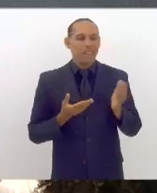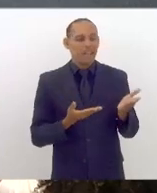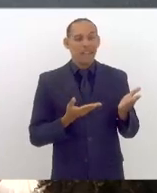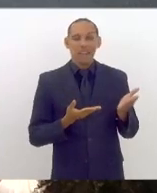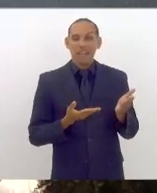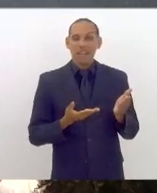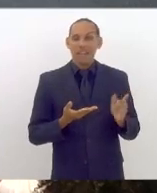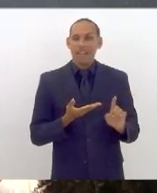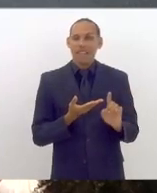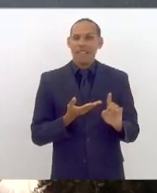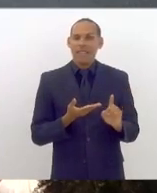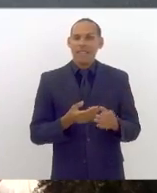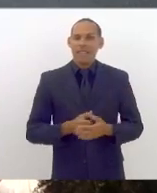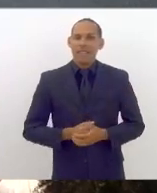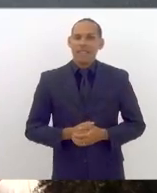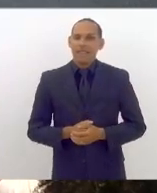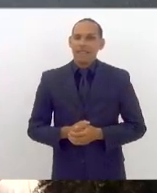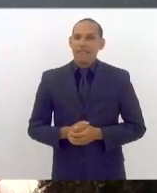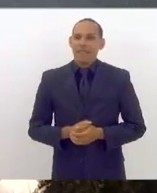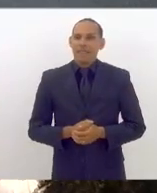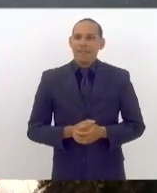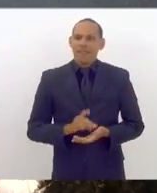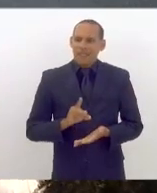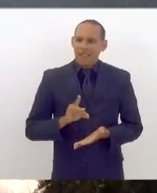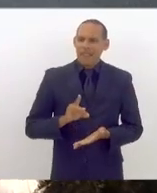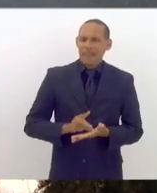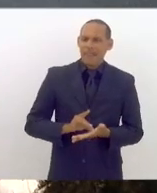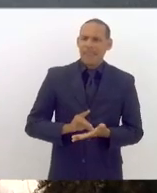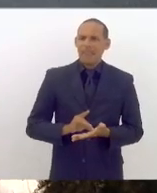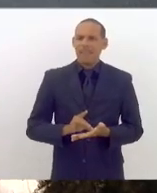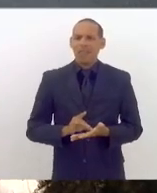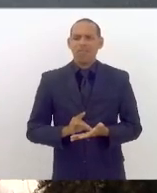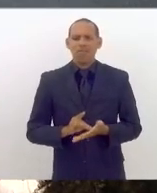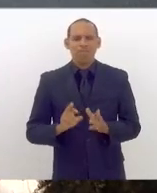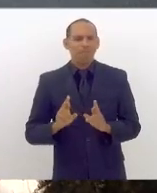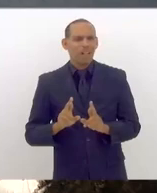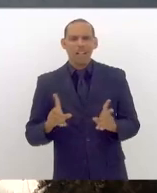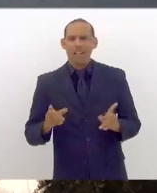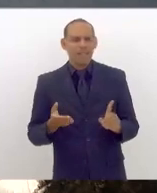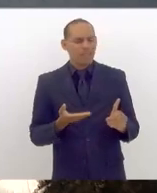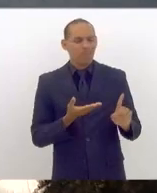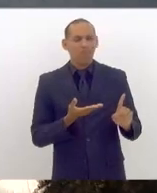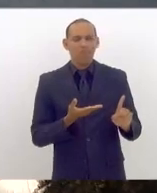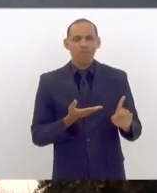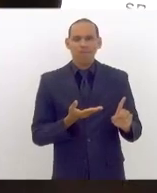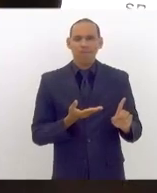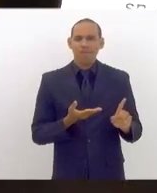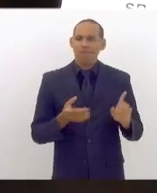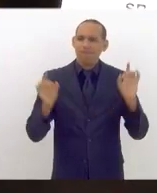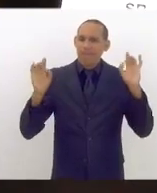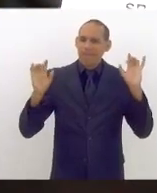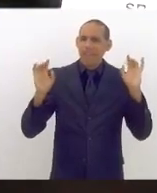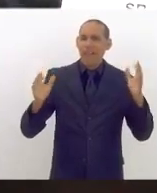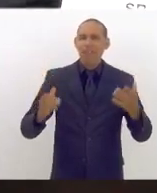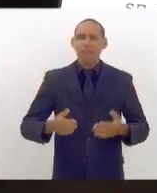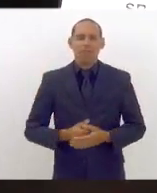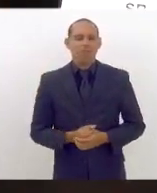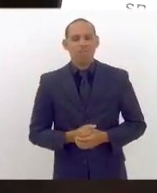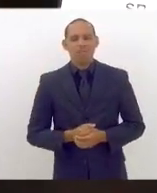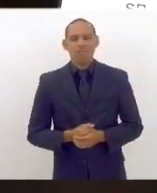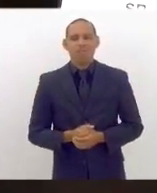é uma figura que realmente é diferenciado né Ele é uma pessoa muito especial